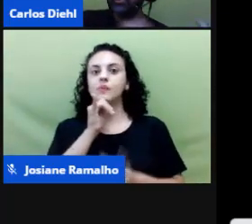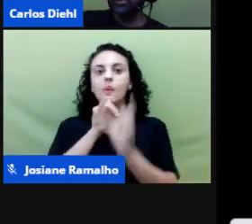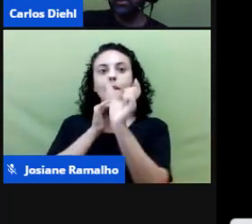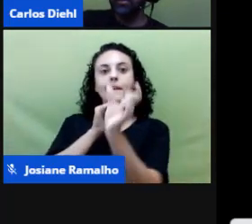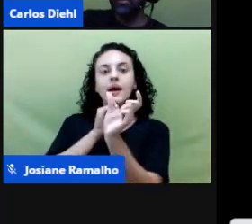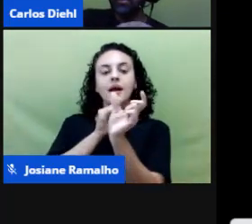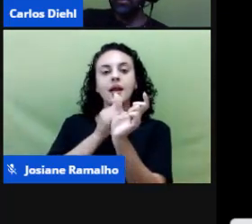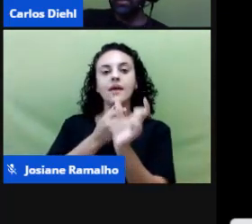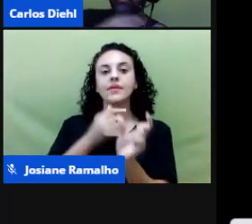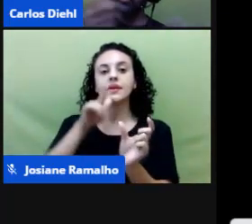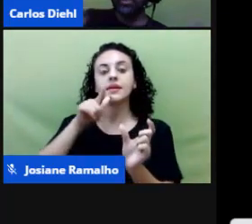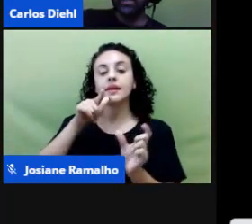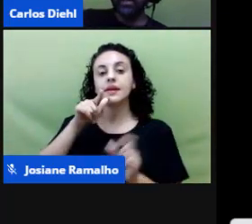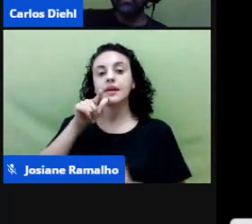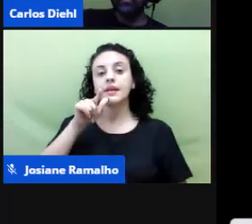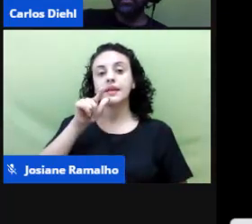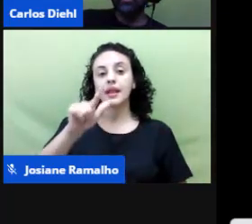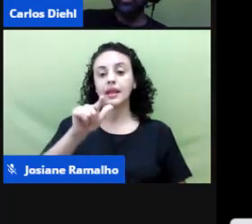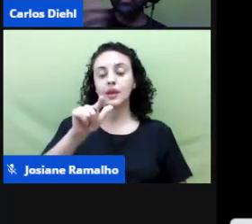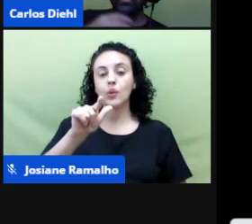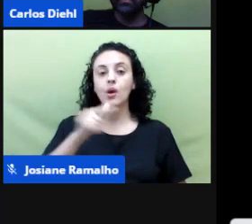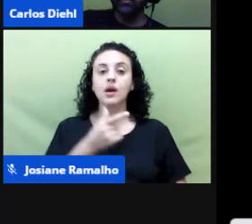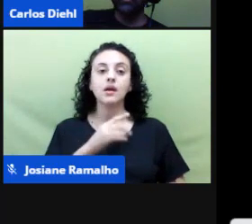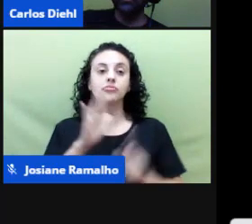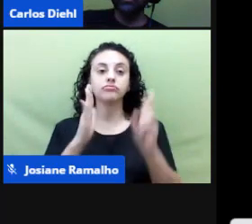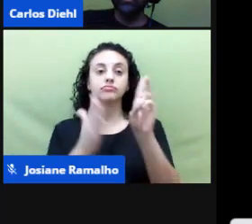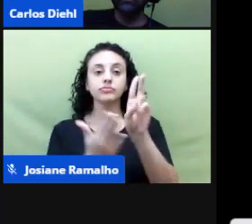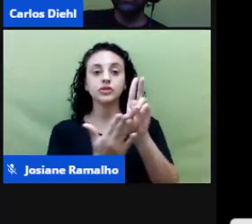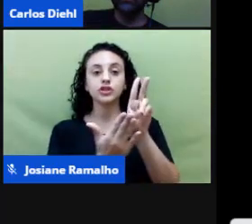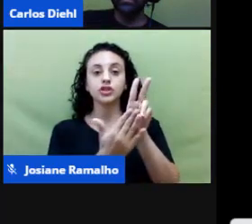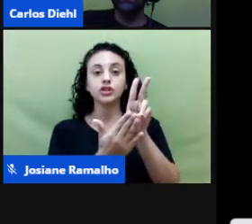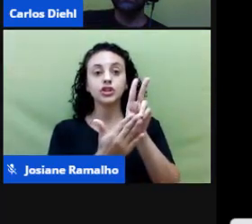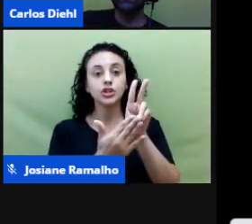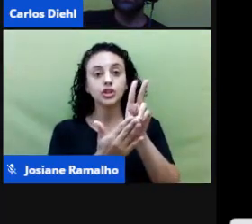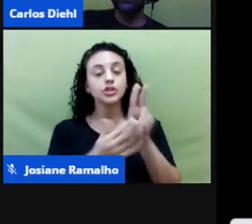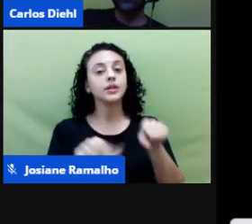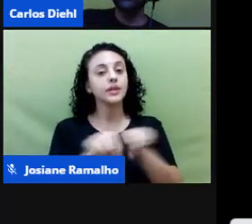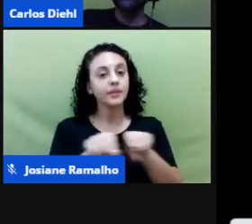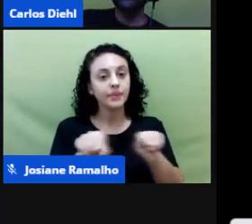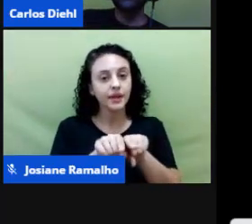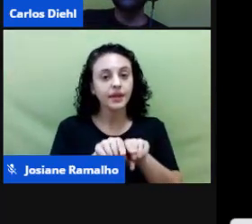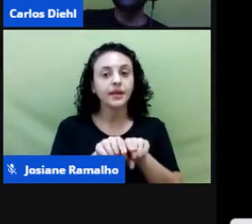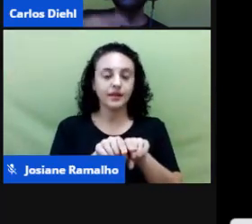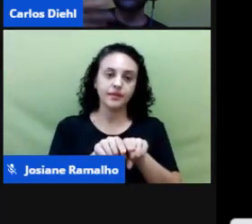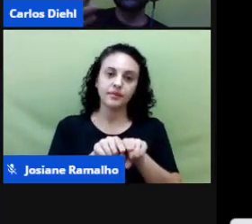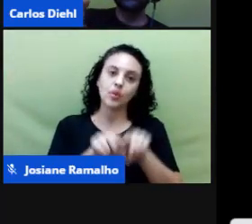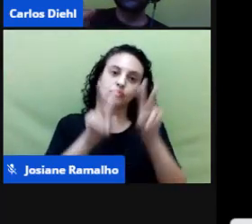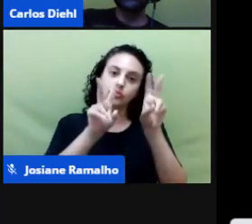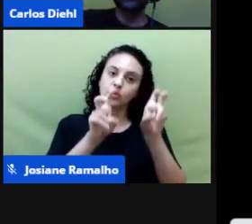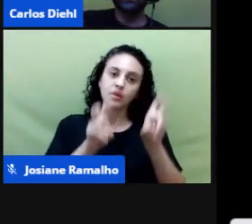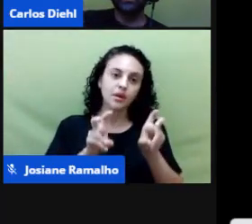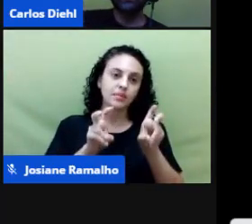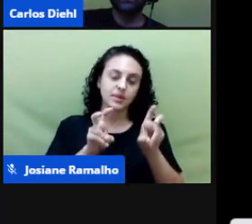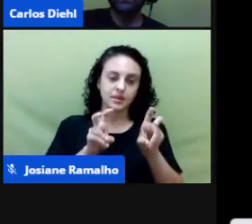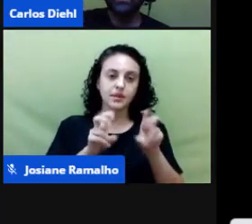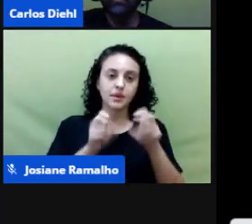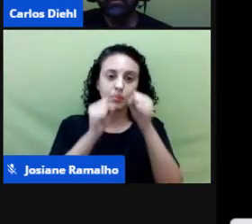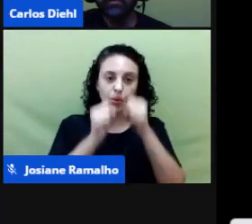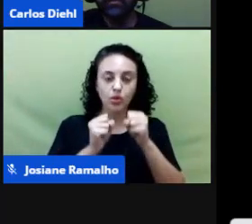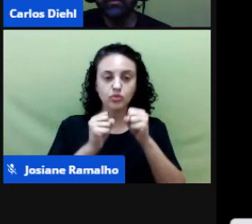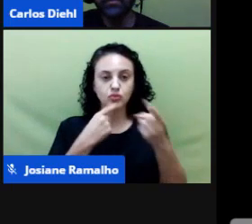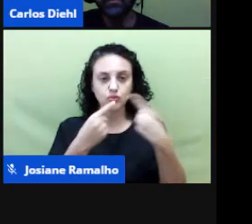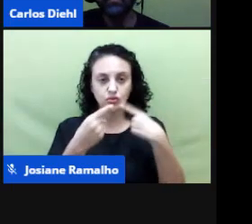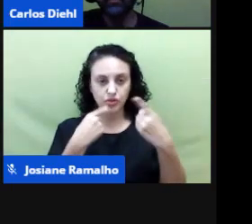língua dos dialetos indígenas na composição do português. Ou então, professor de inglês. Aqui